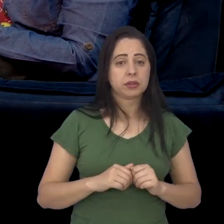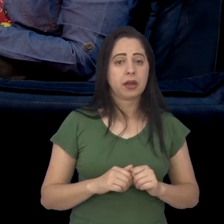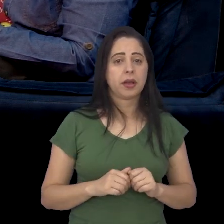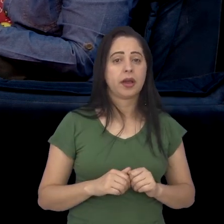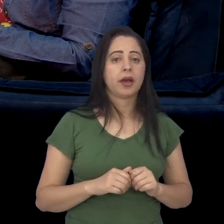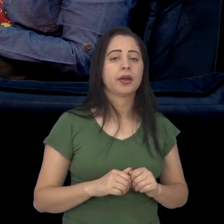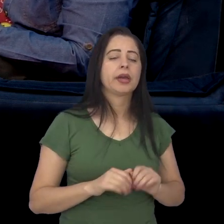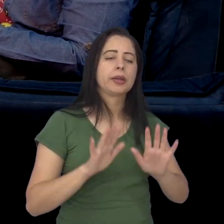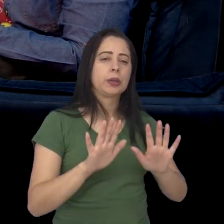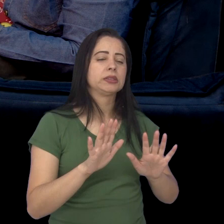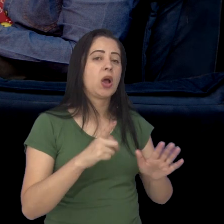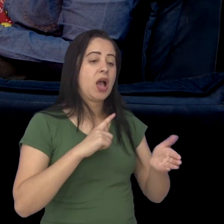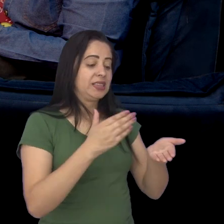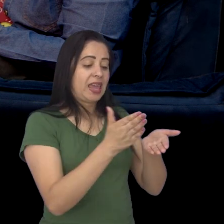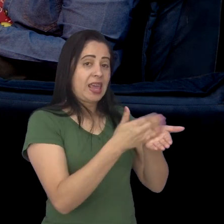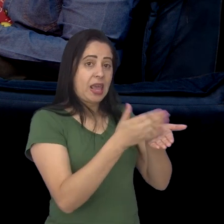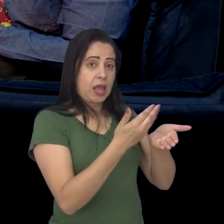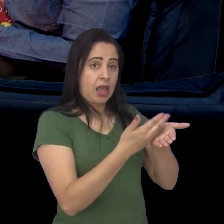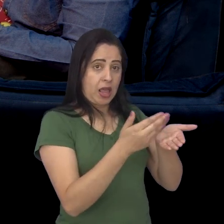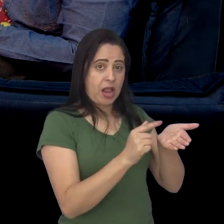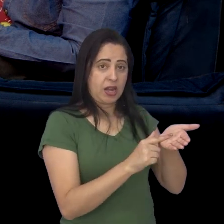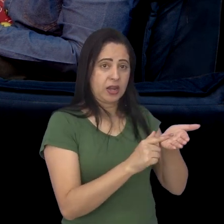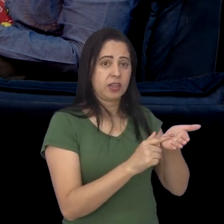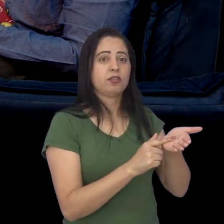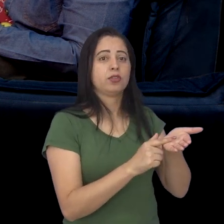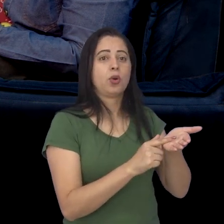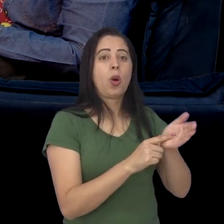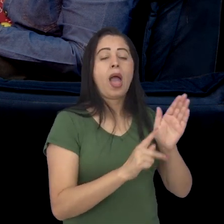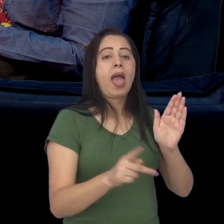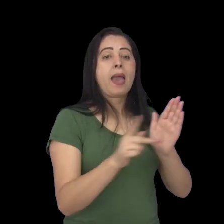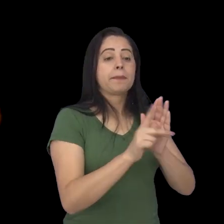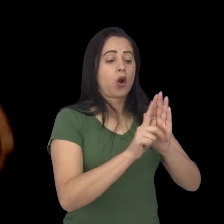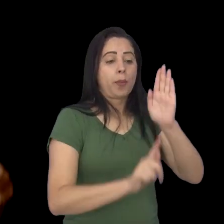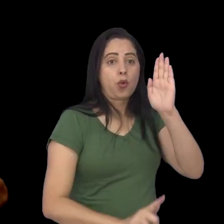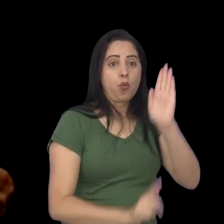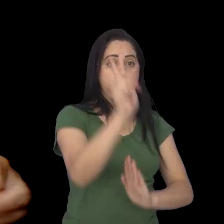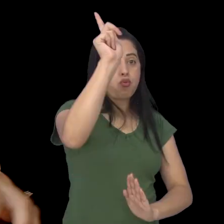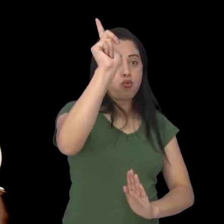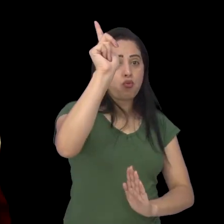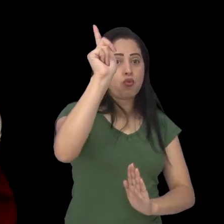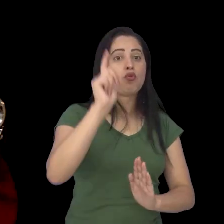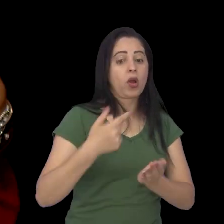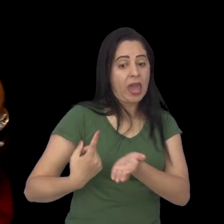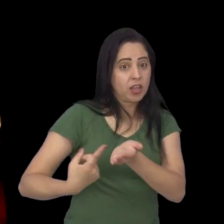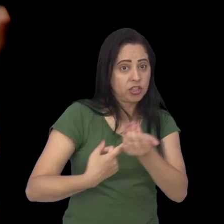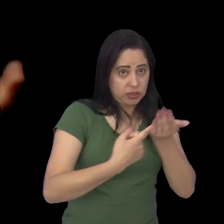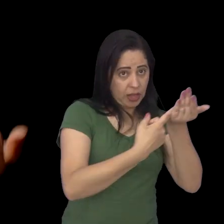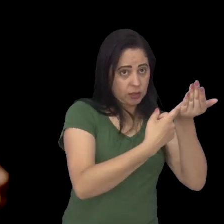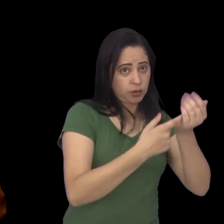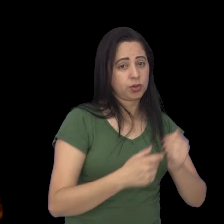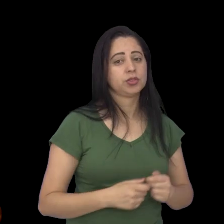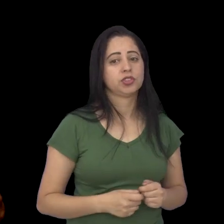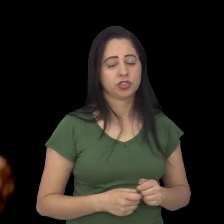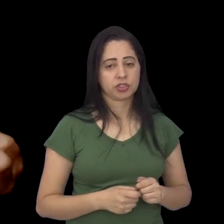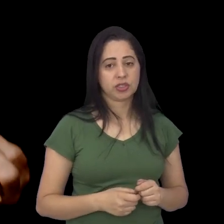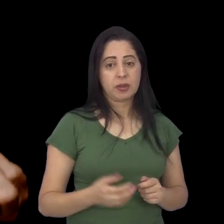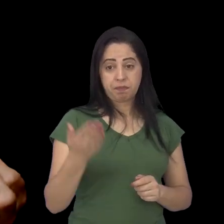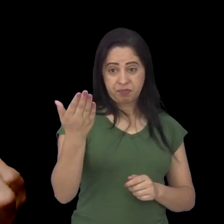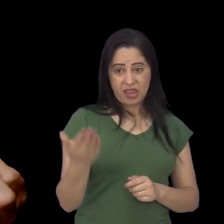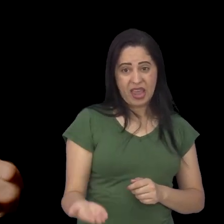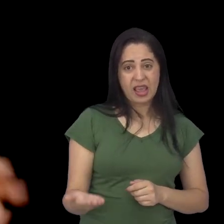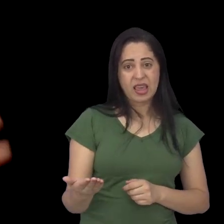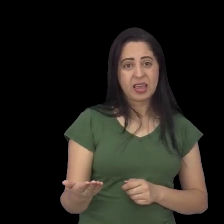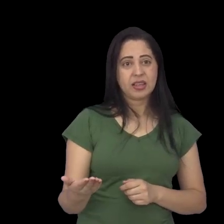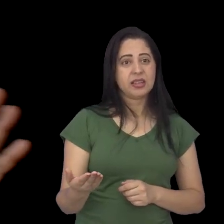um que foi sobre introdução à tecnologia de foguetes. Um pesquisador que trabalhou durante mais de 30 anos na área